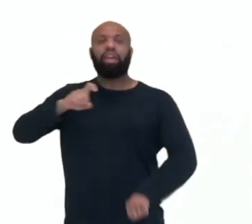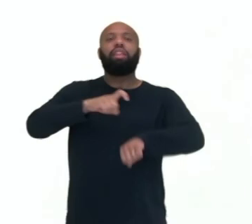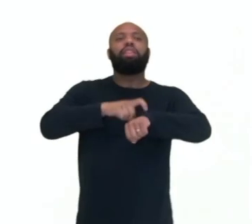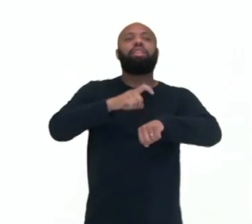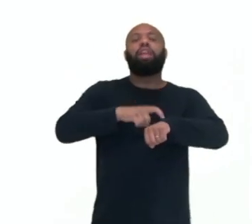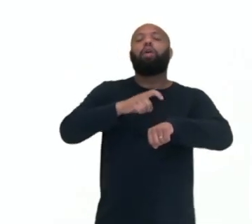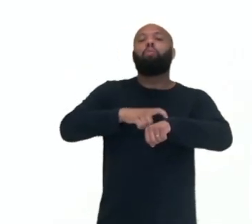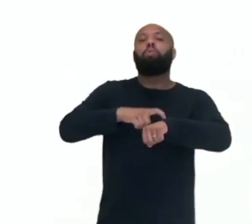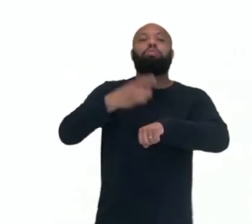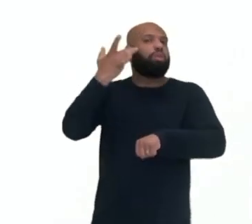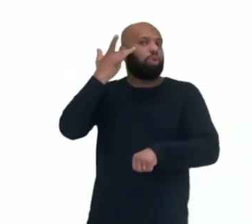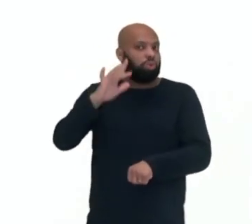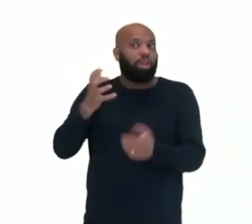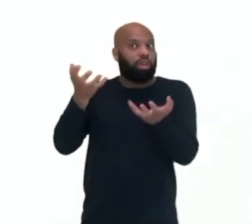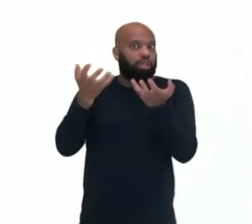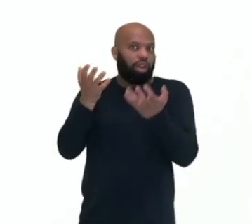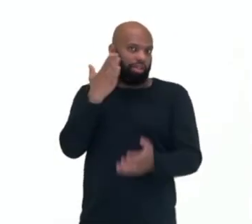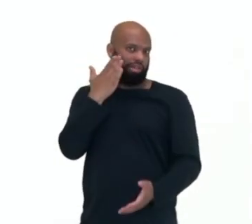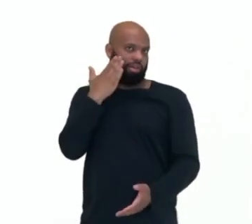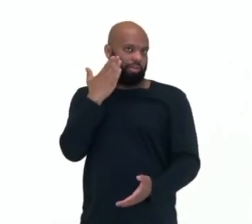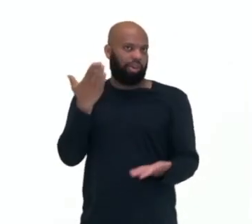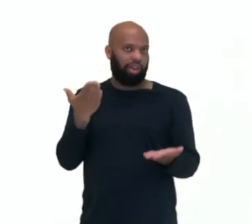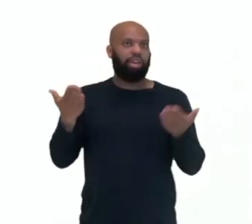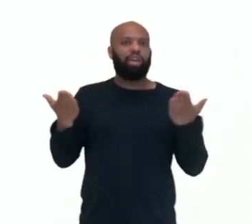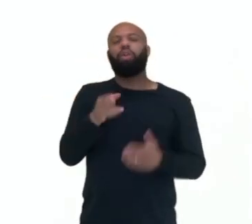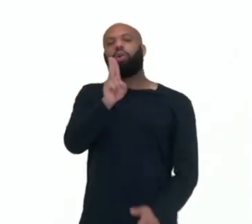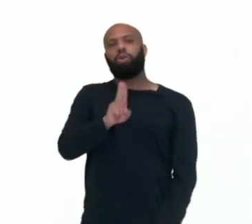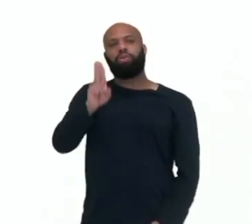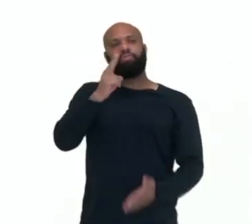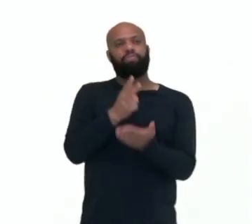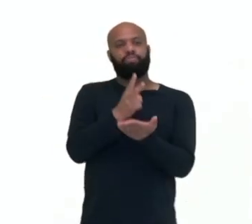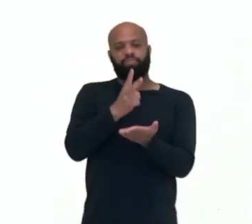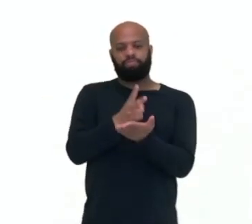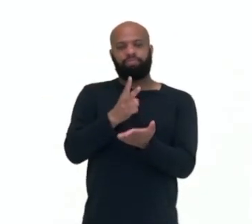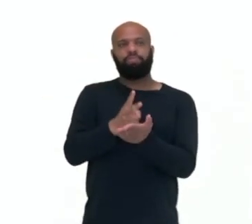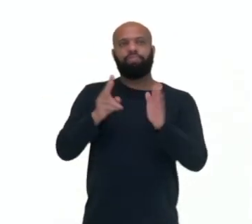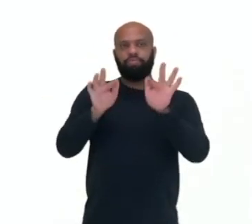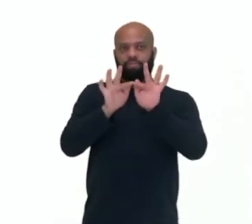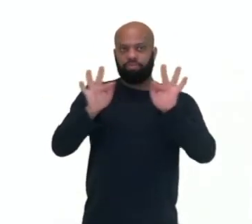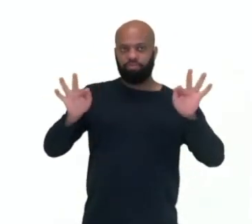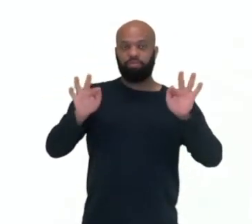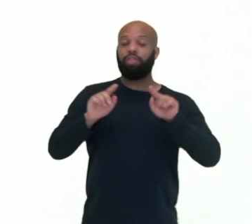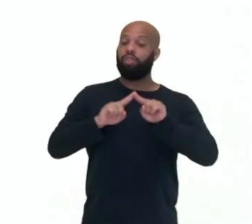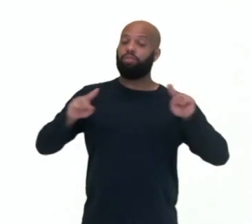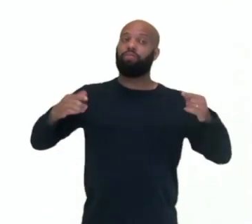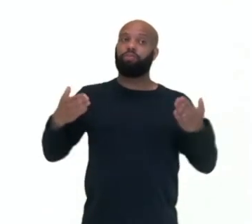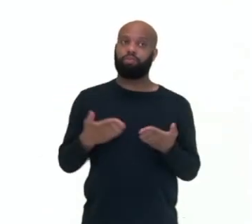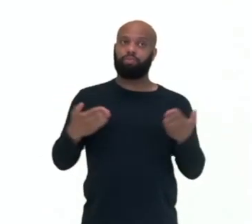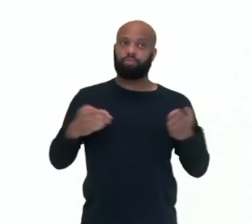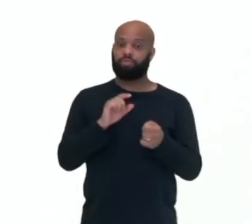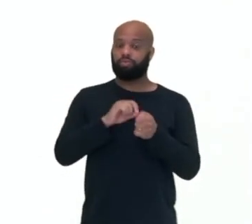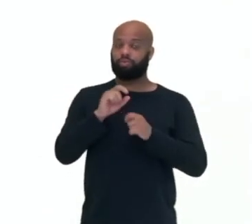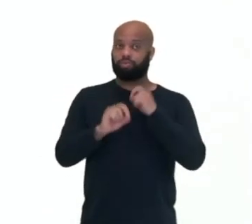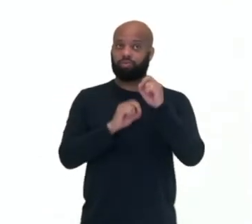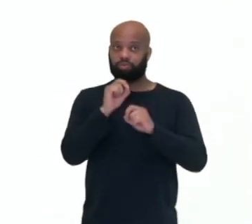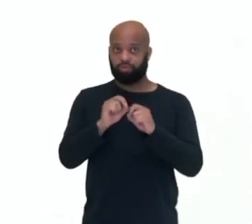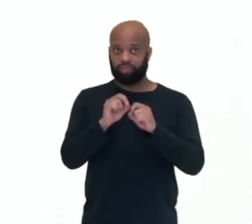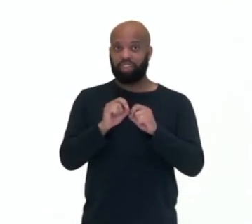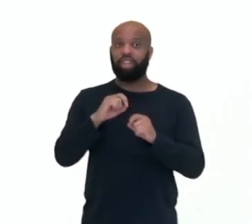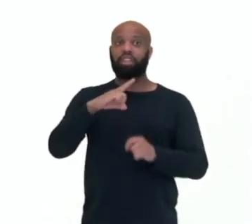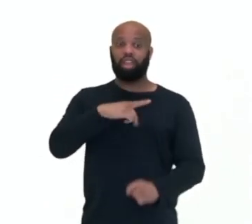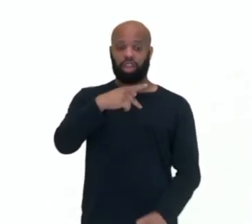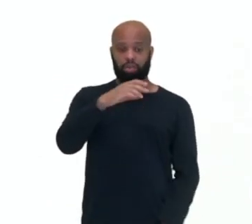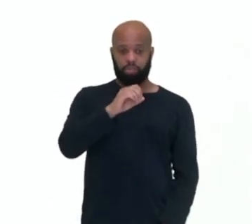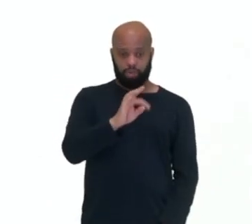ficou ligado, nós queremos saber. Vamos utilizar a mesma fórmula, porém agora nós vamos fazer a substituição em